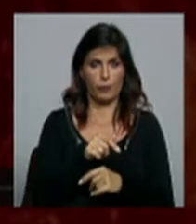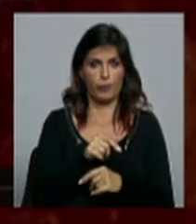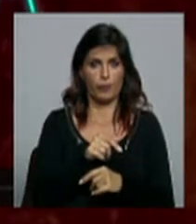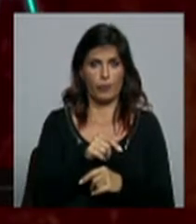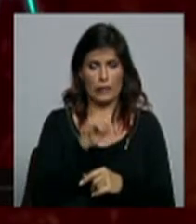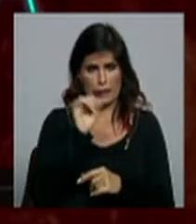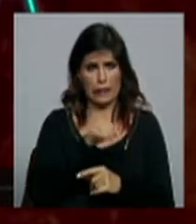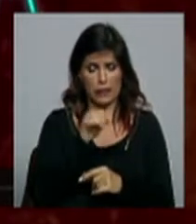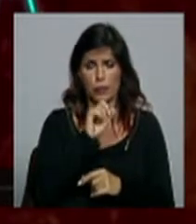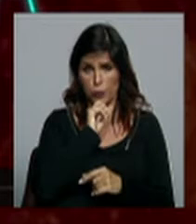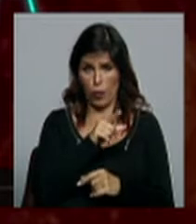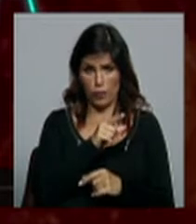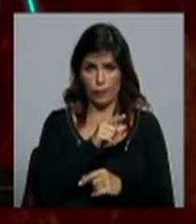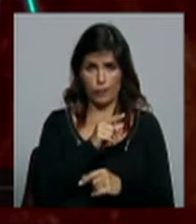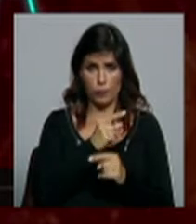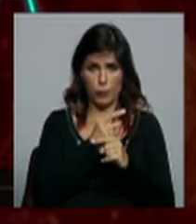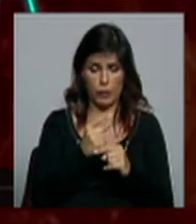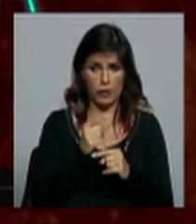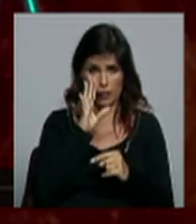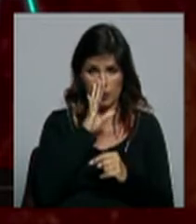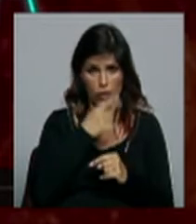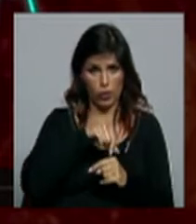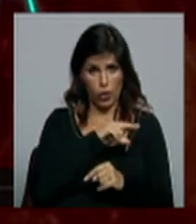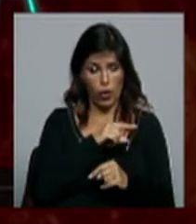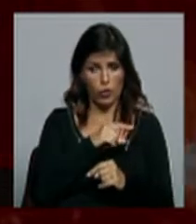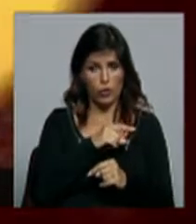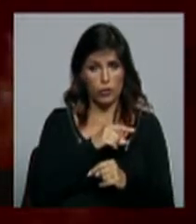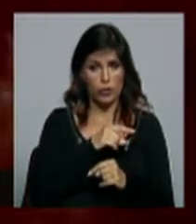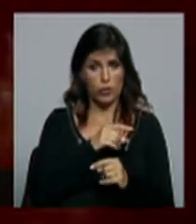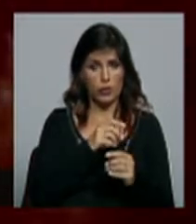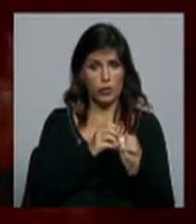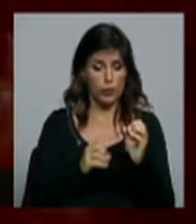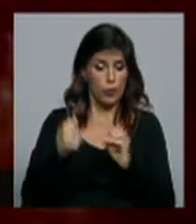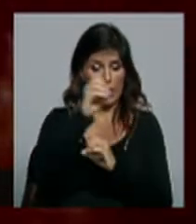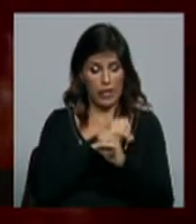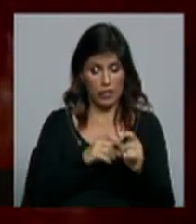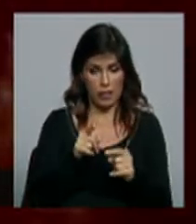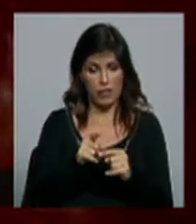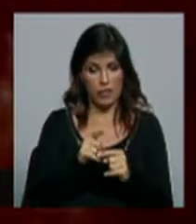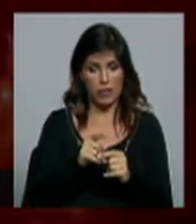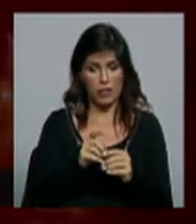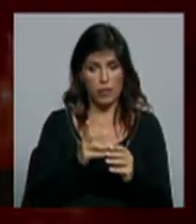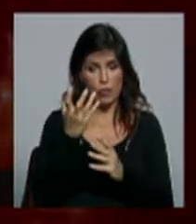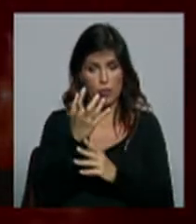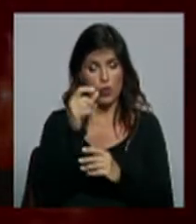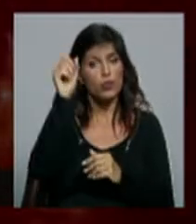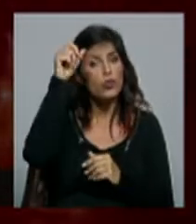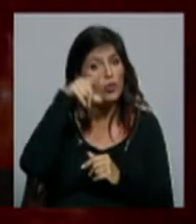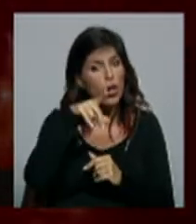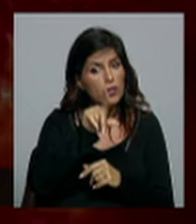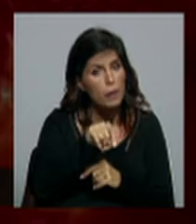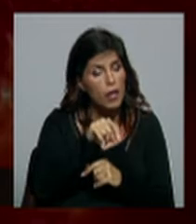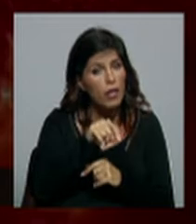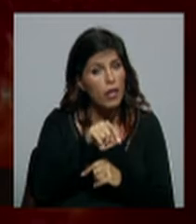sim, pode. Porque quando nós metemos a órbita dos planetas, por um lado, e o ciclo magnético do Sol, num modelo